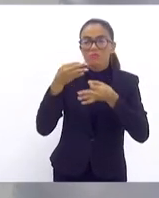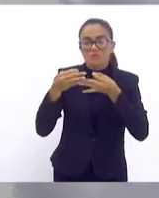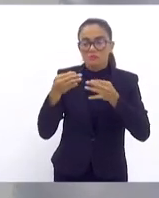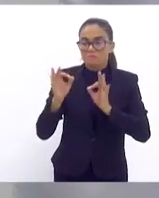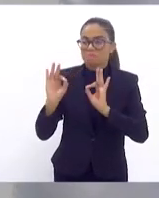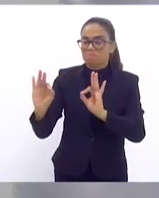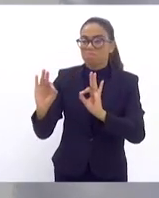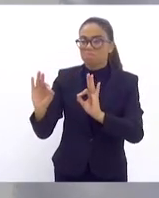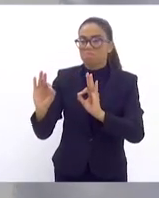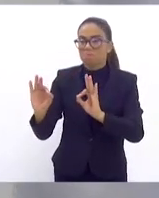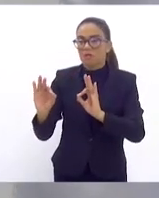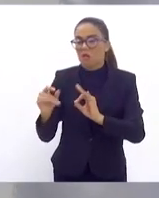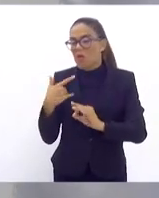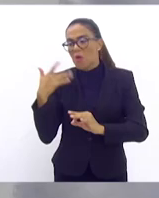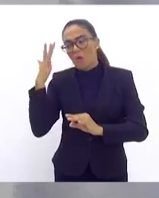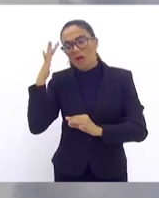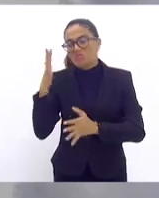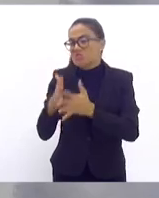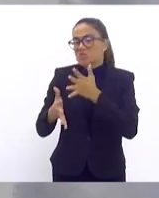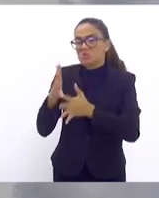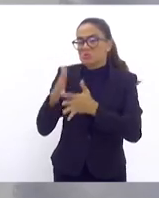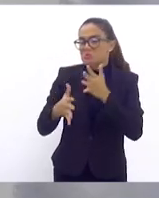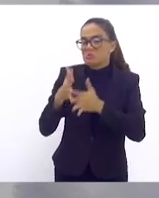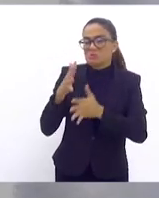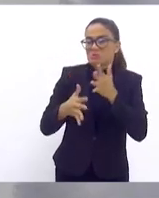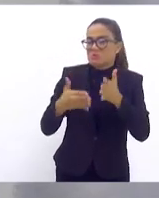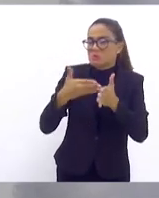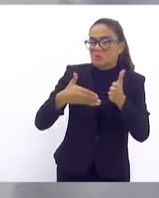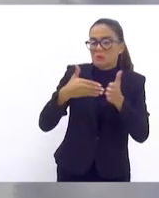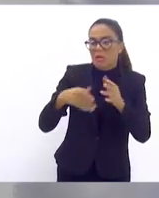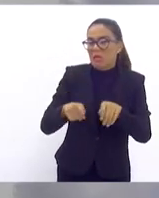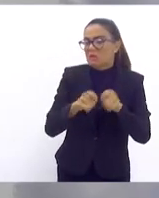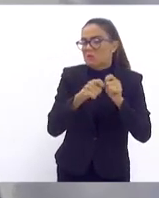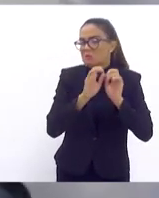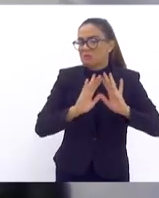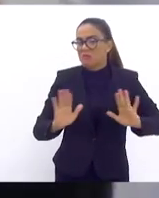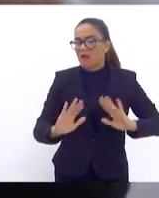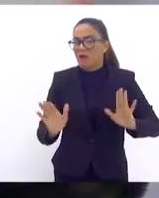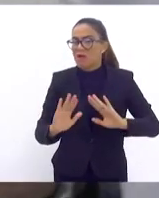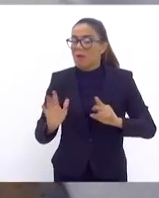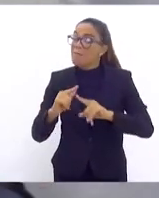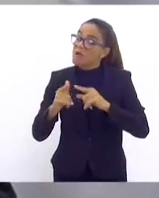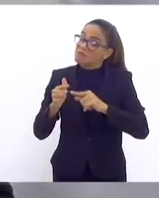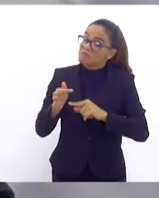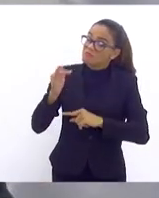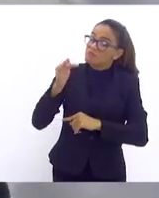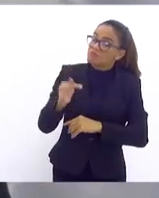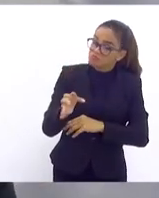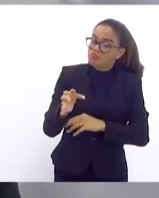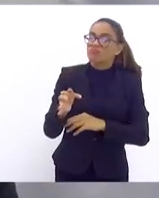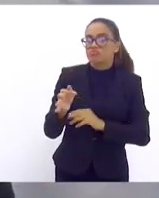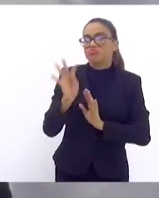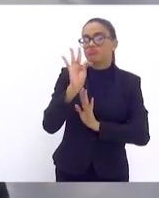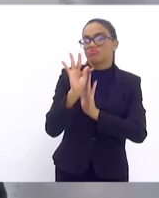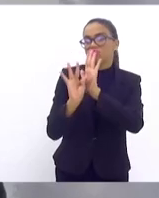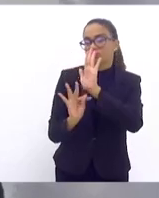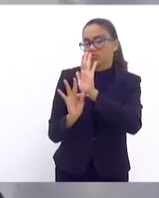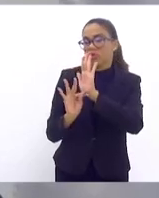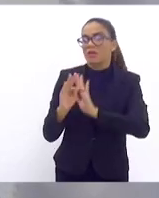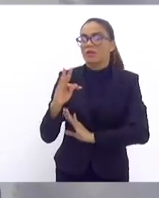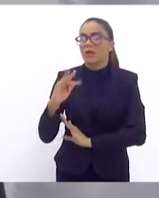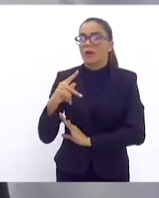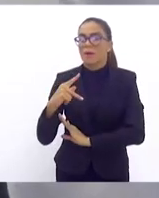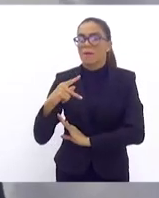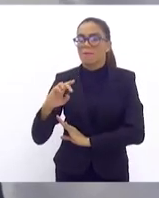de fato não gera impacto objetivo na lei, a não ser como fique posteriormente a redação dessa PEC, que